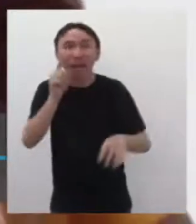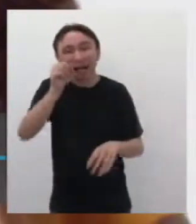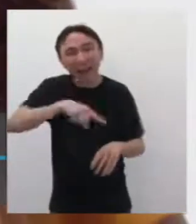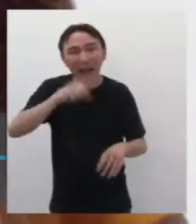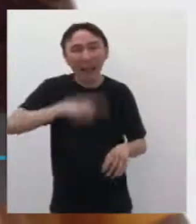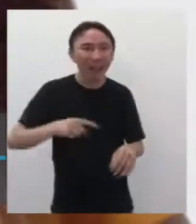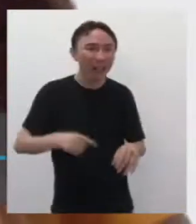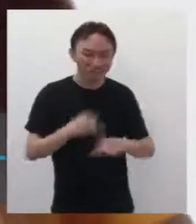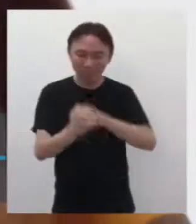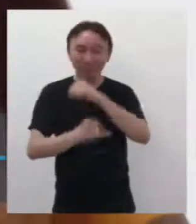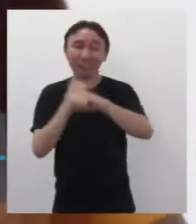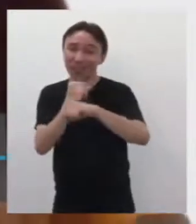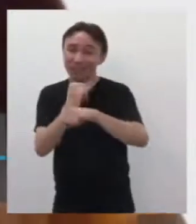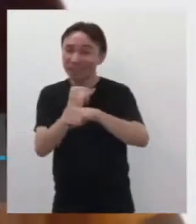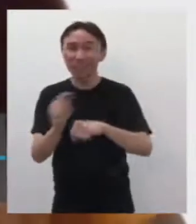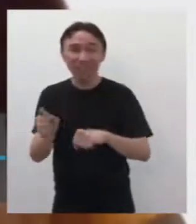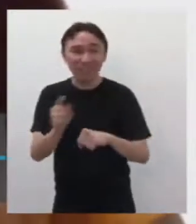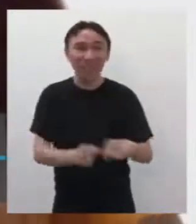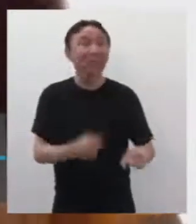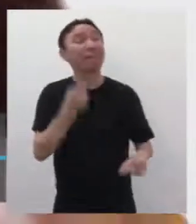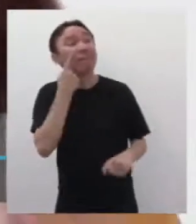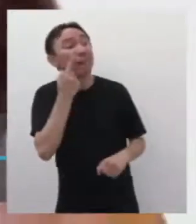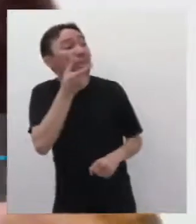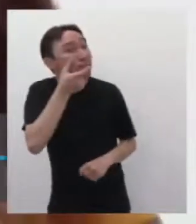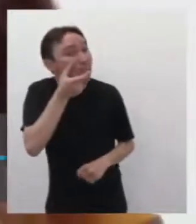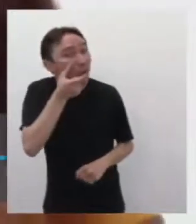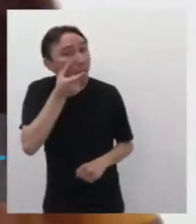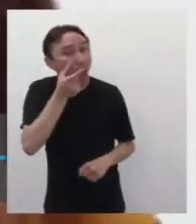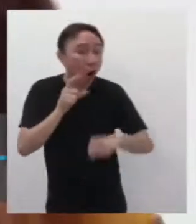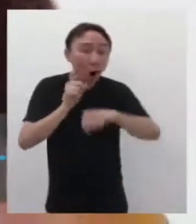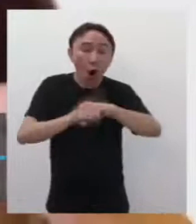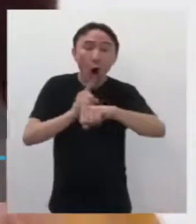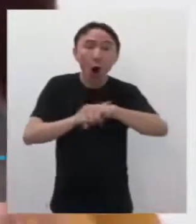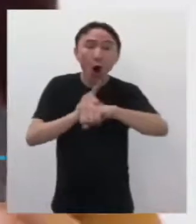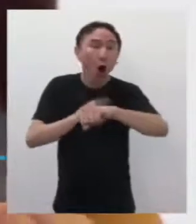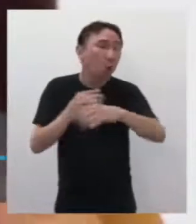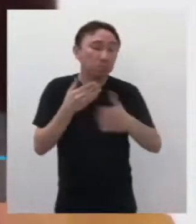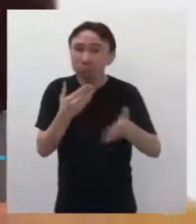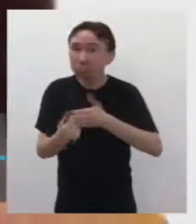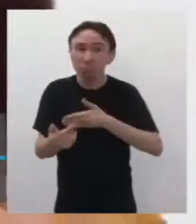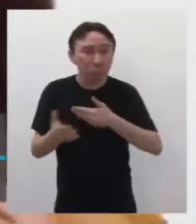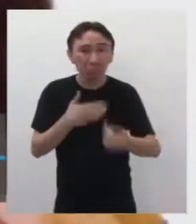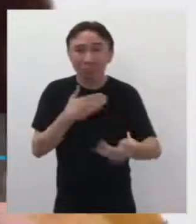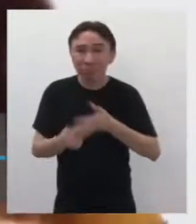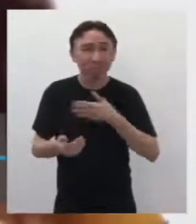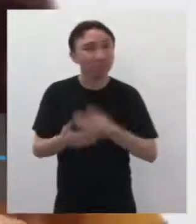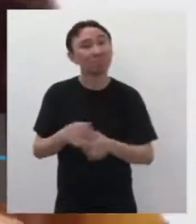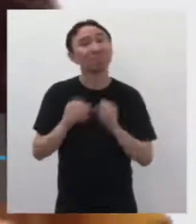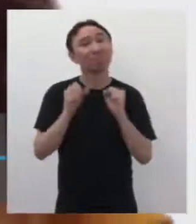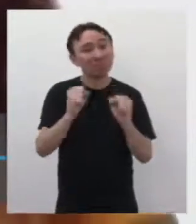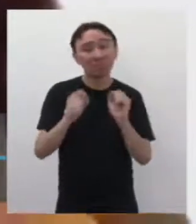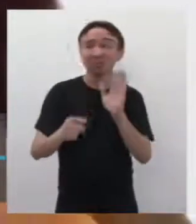qualquer momento, isso gera engajamento. Isso gera com que o aluno mantenha a